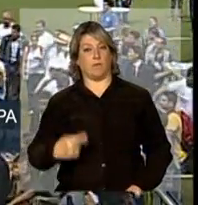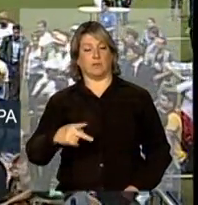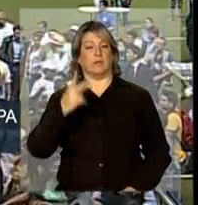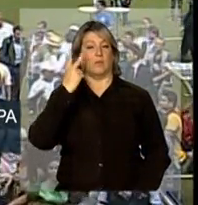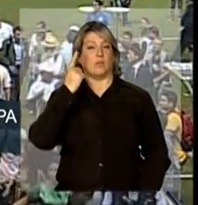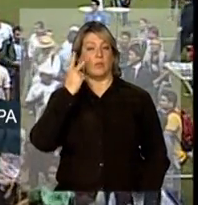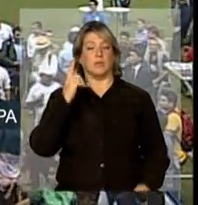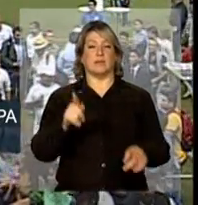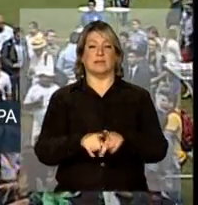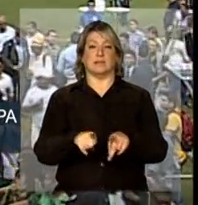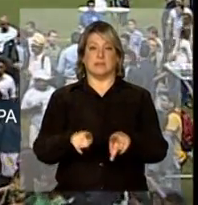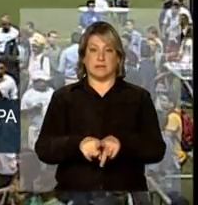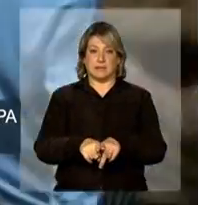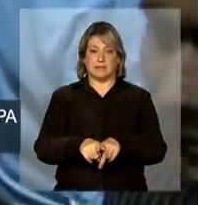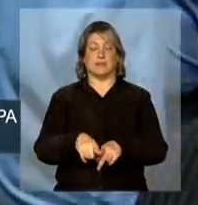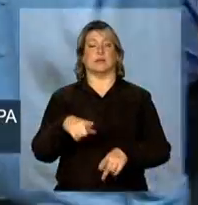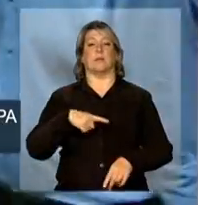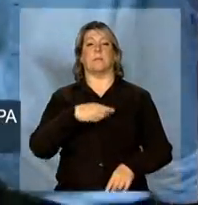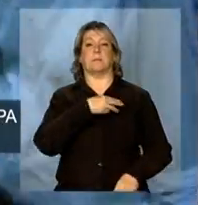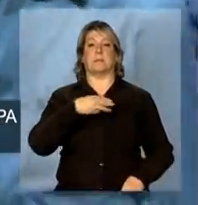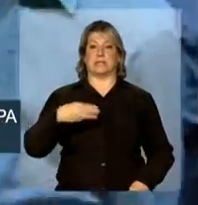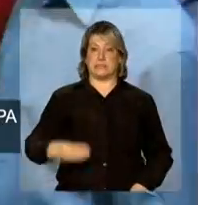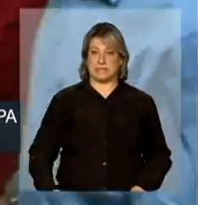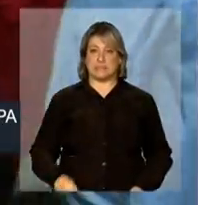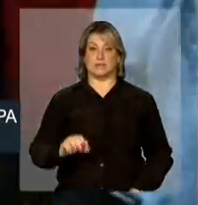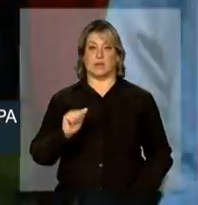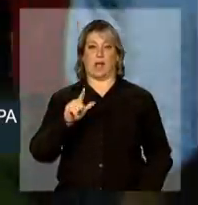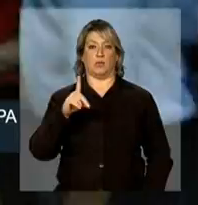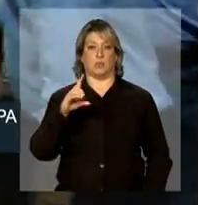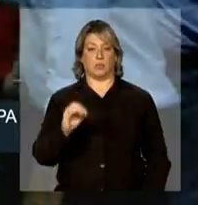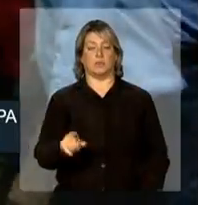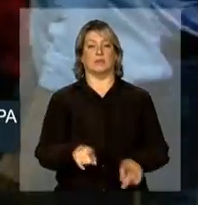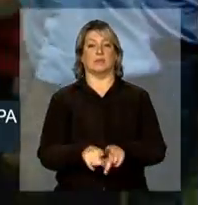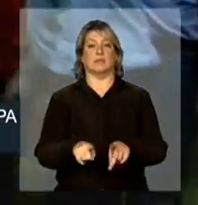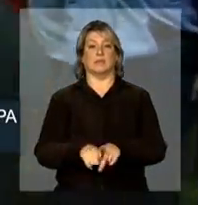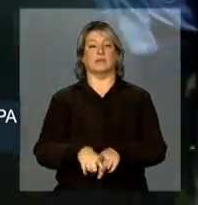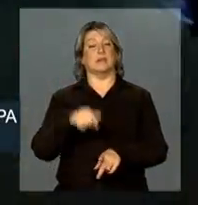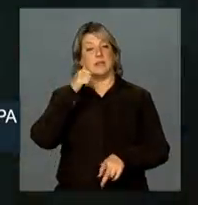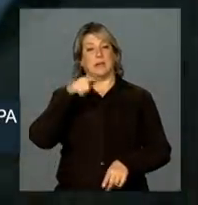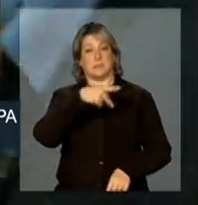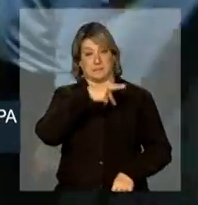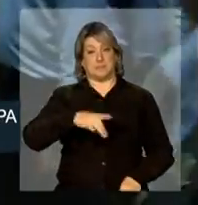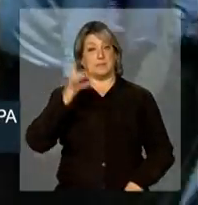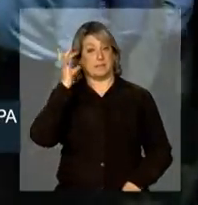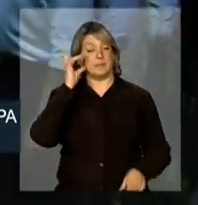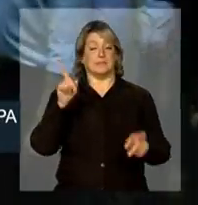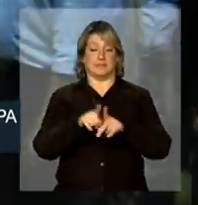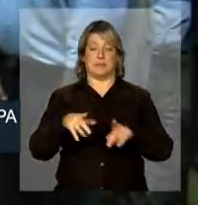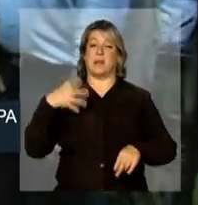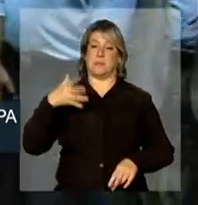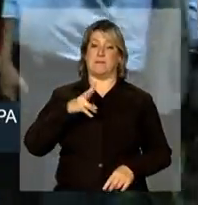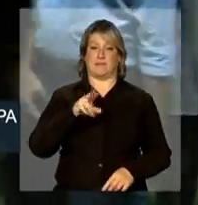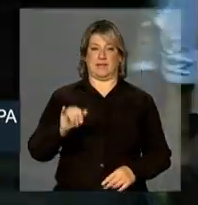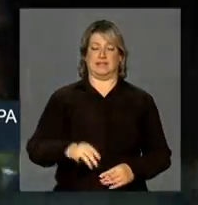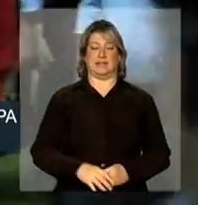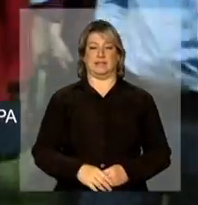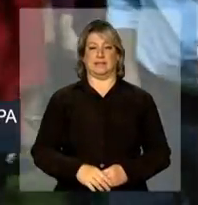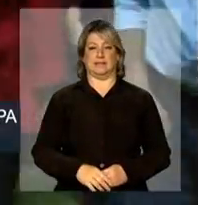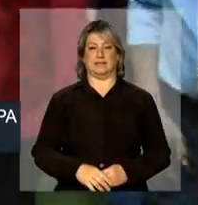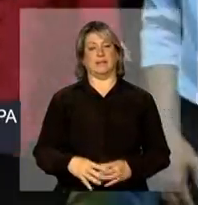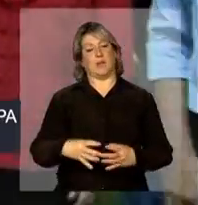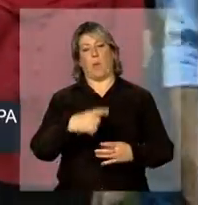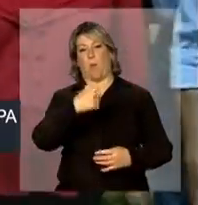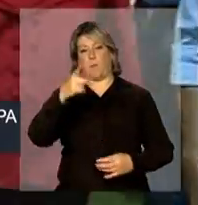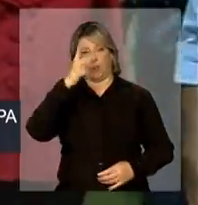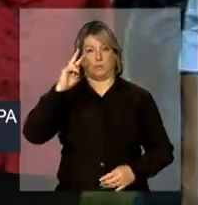estado, do ministro do esporte Aldo Rebelo e da presidenta Dilma Rousseff, entre